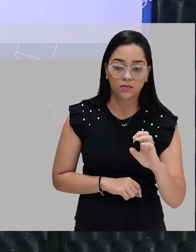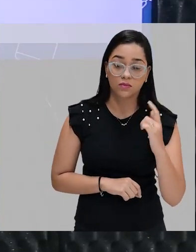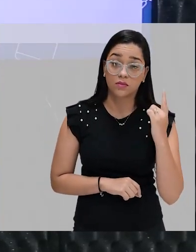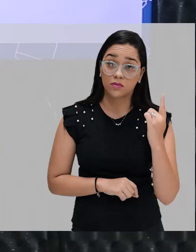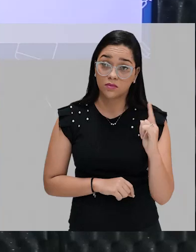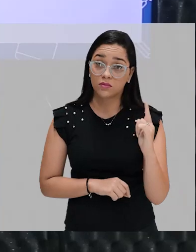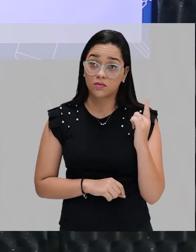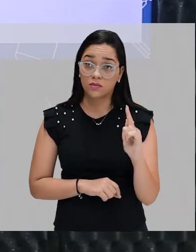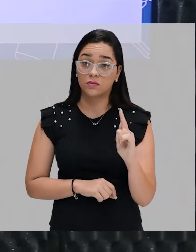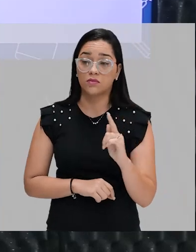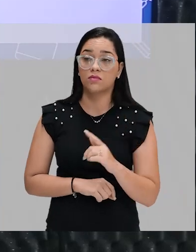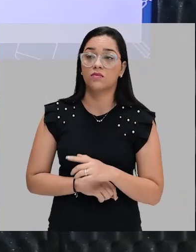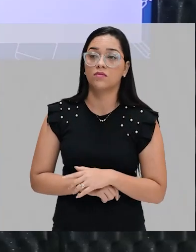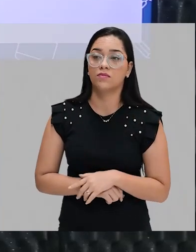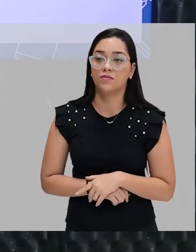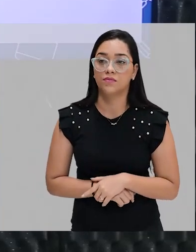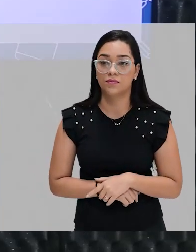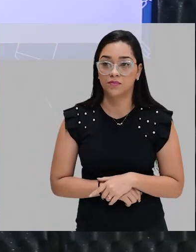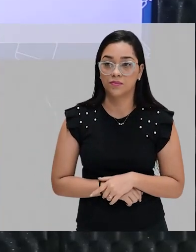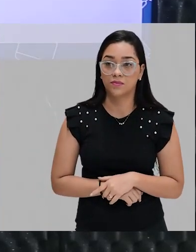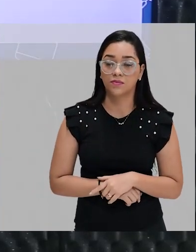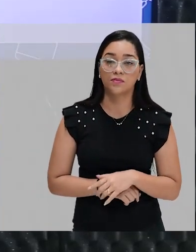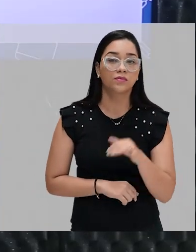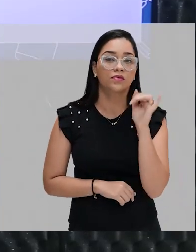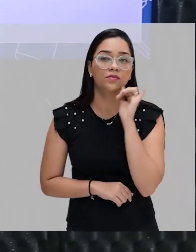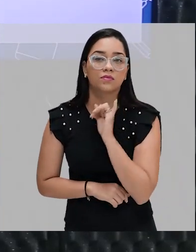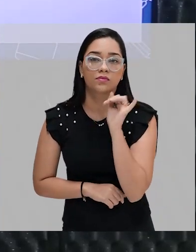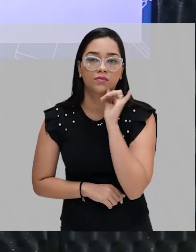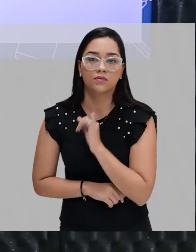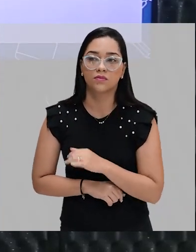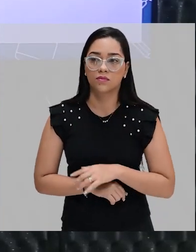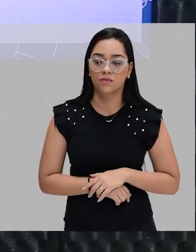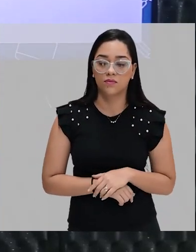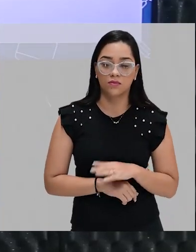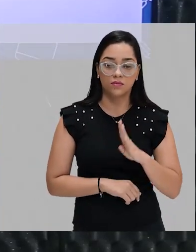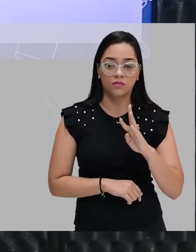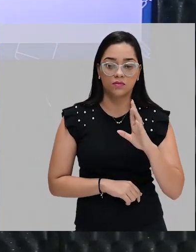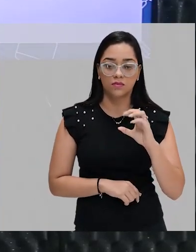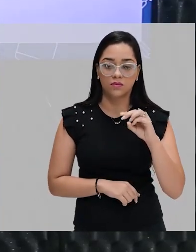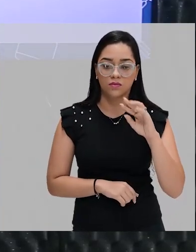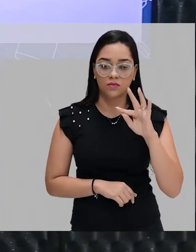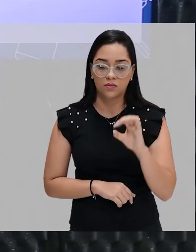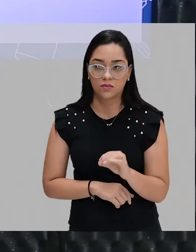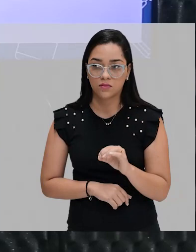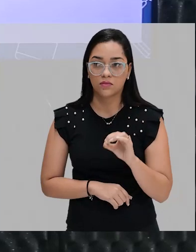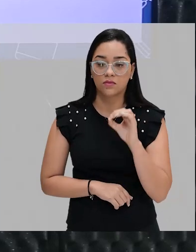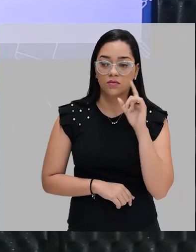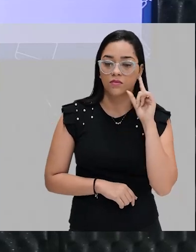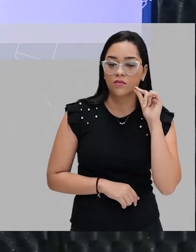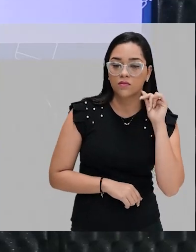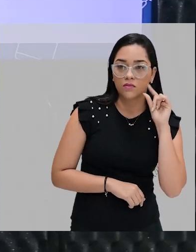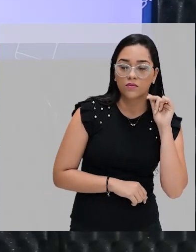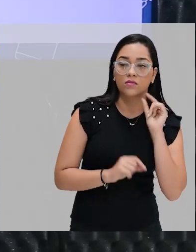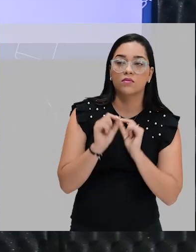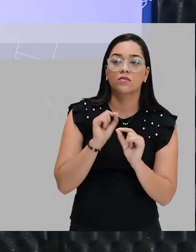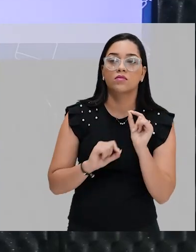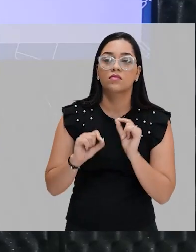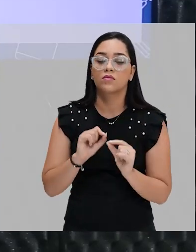por quilograma de água. Por exemplo, para o brometo de sódio, a solubilidade é